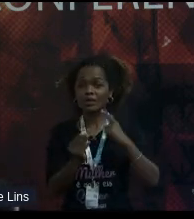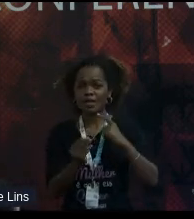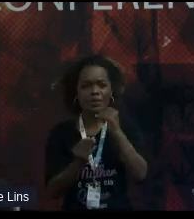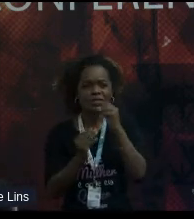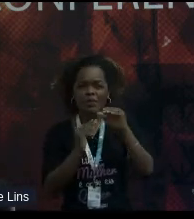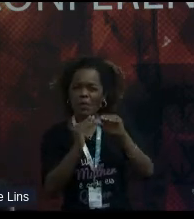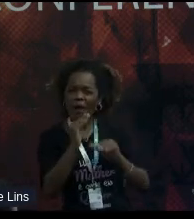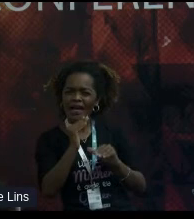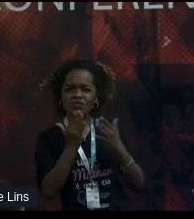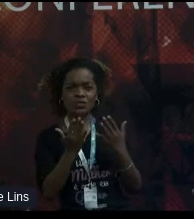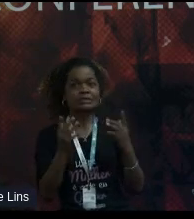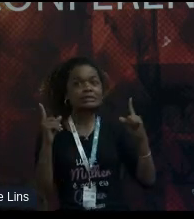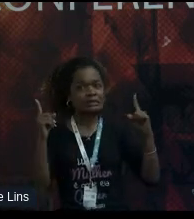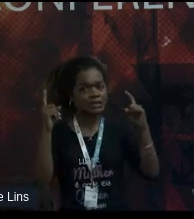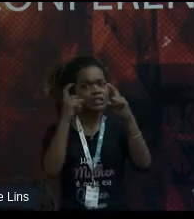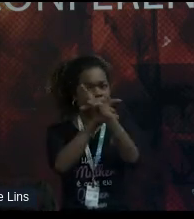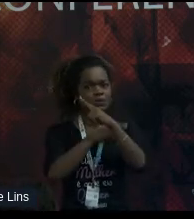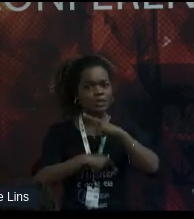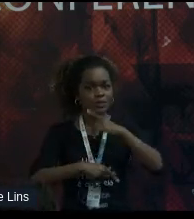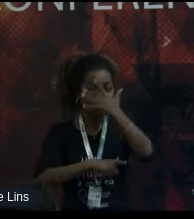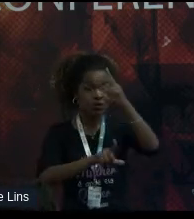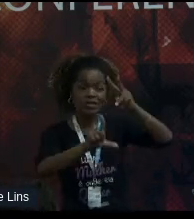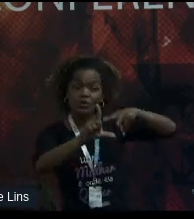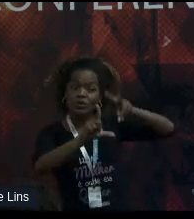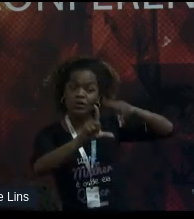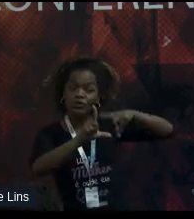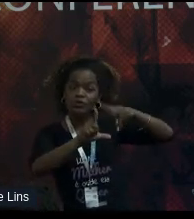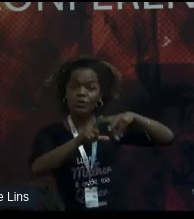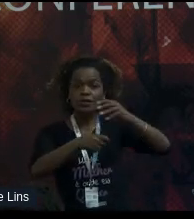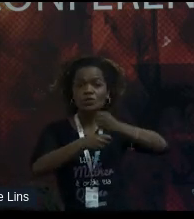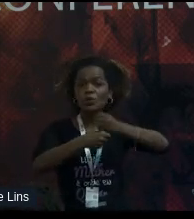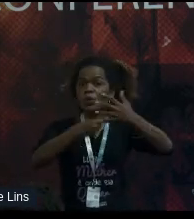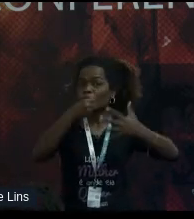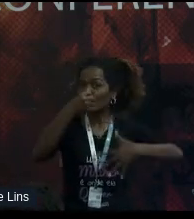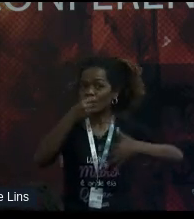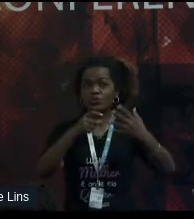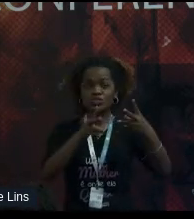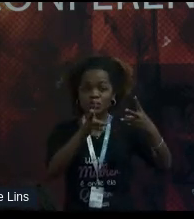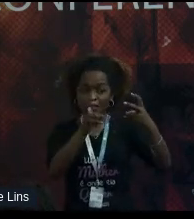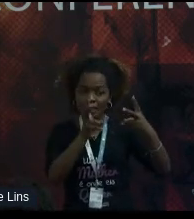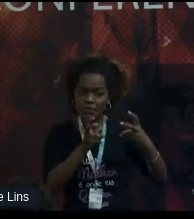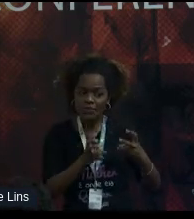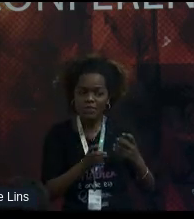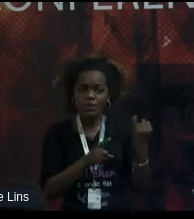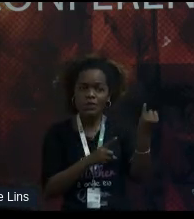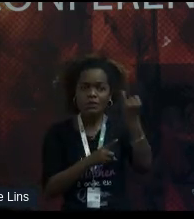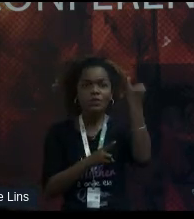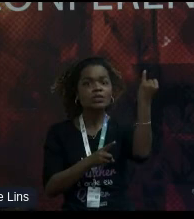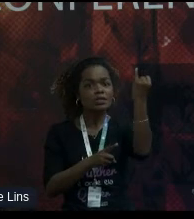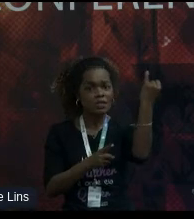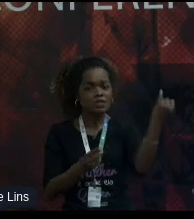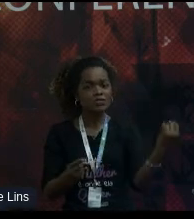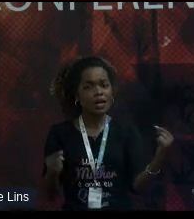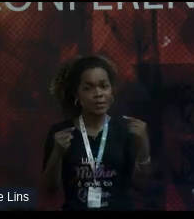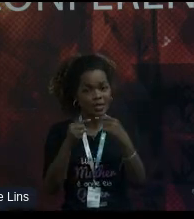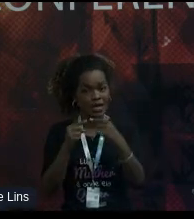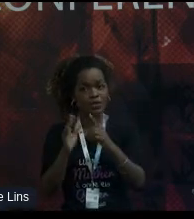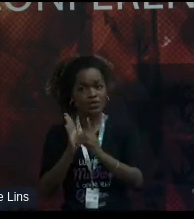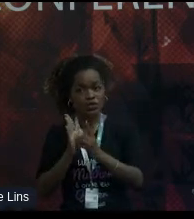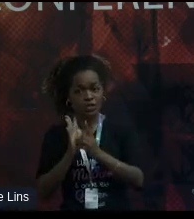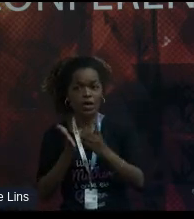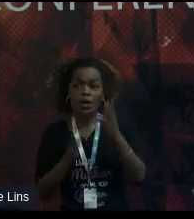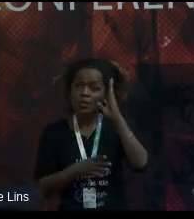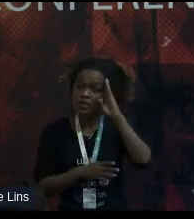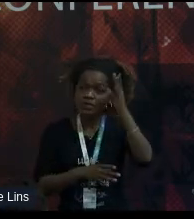dificulta muito a leitura dos conteúdos e identificação de elementos importantes numa interface digital, principalmente para as pessoas